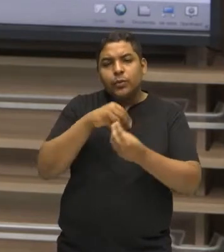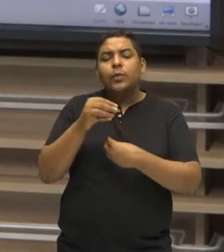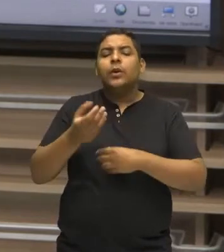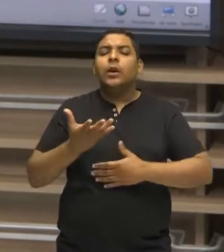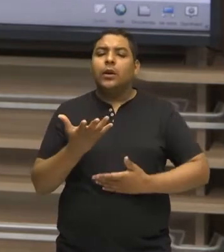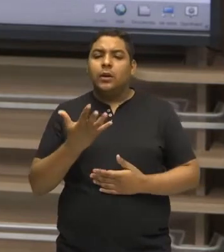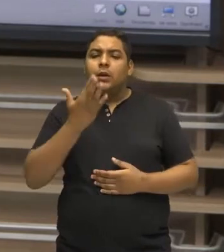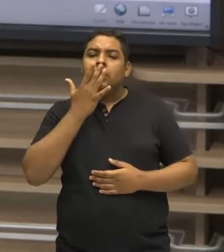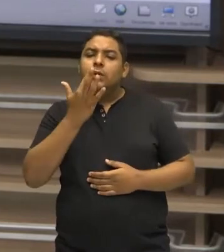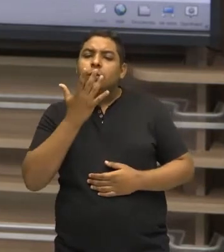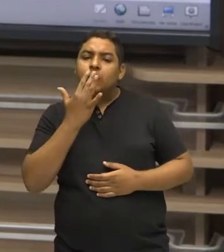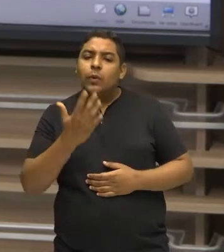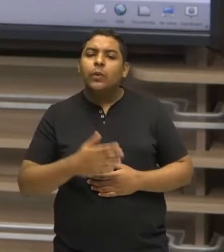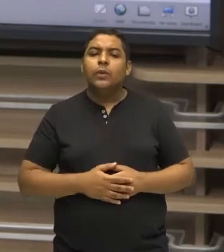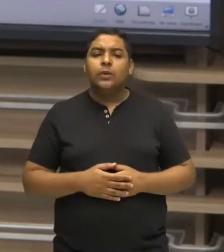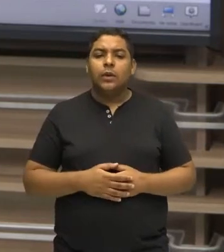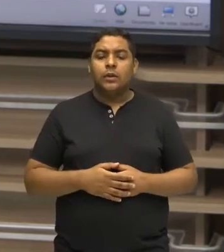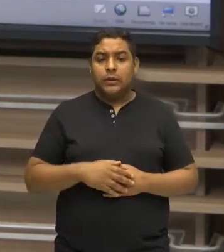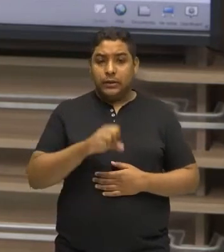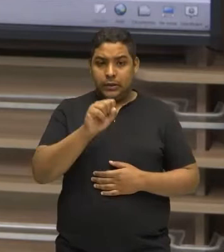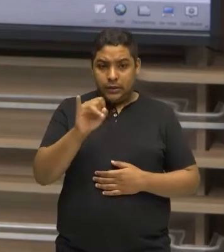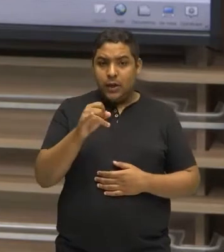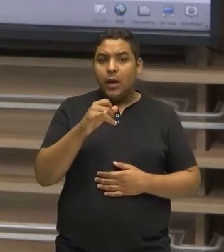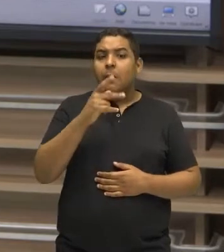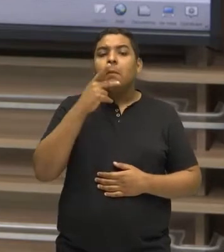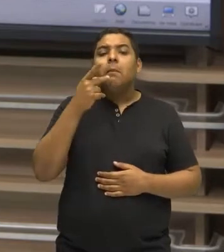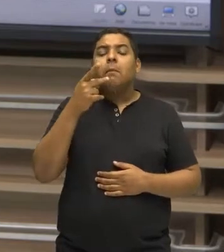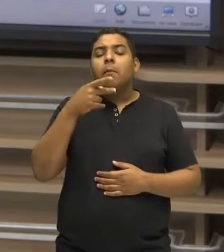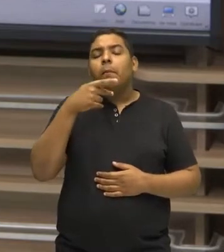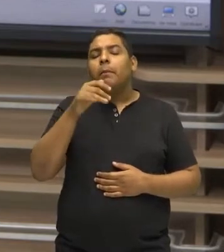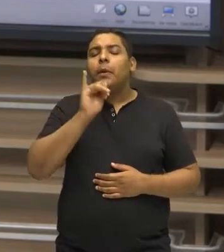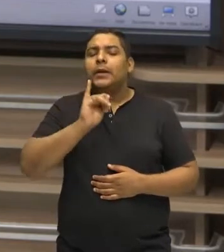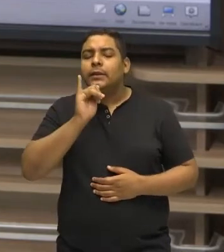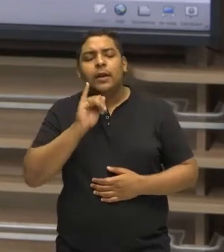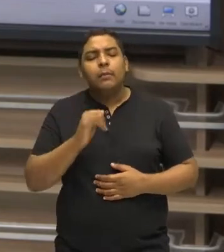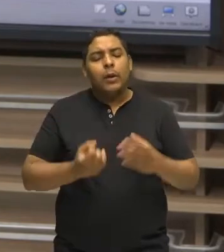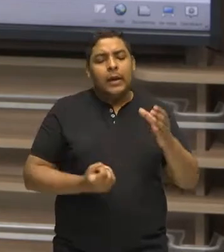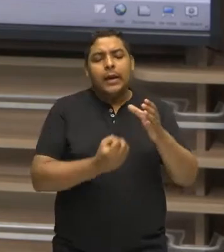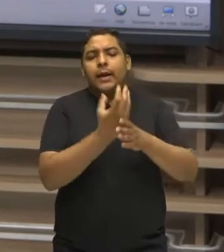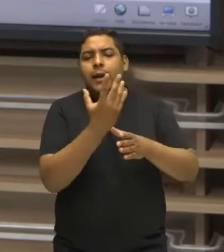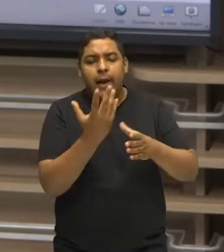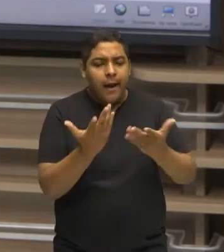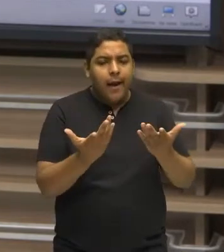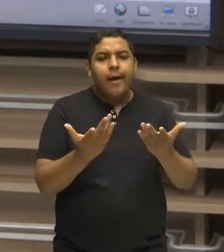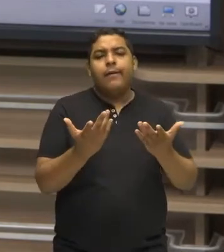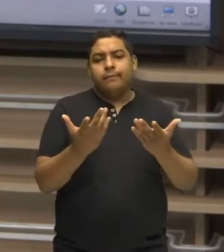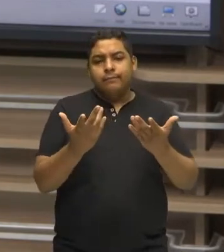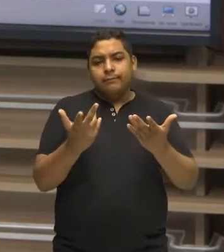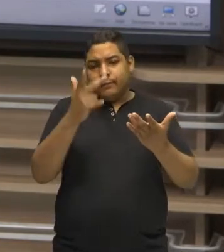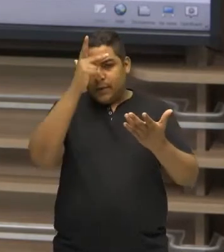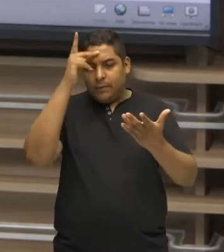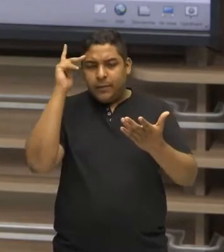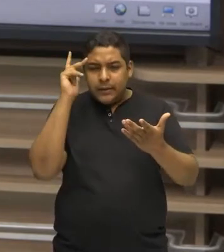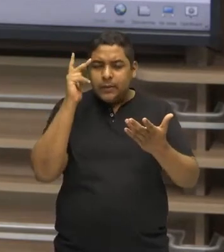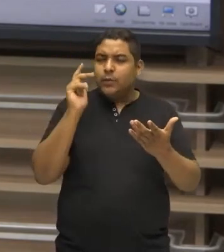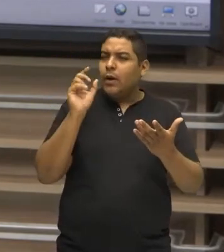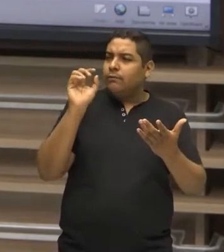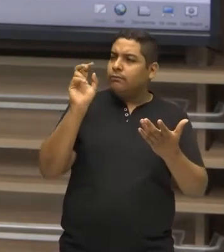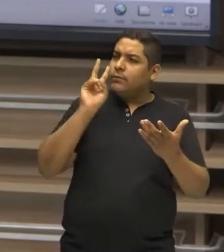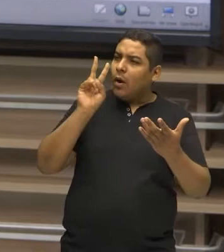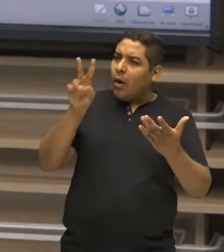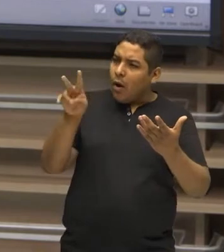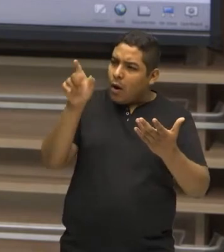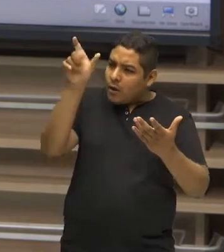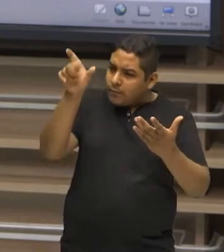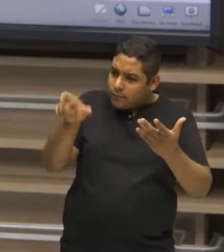vai retratar alguém, ele precisa chegar a um tom de pele daquela pessoa. Então, ele vai